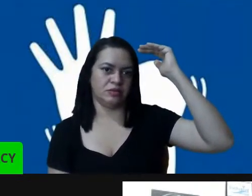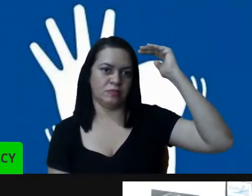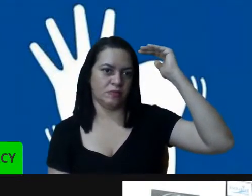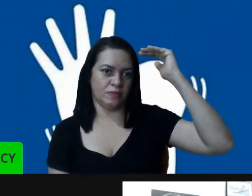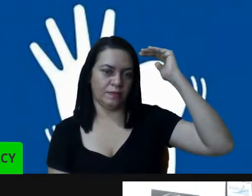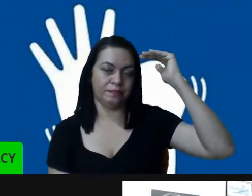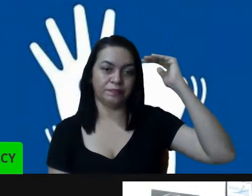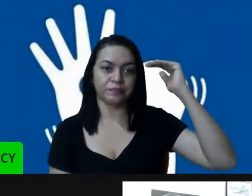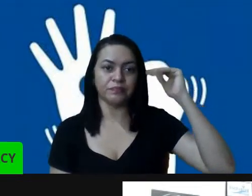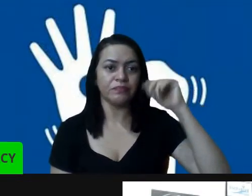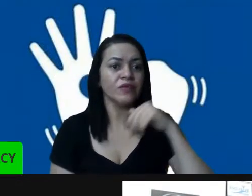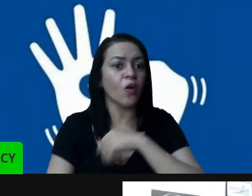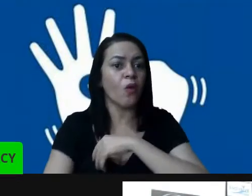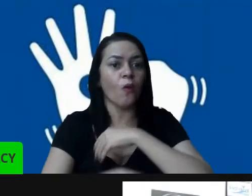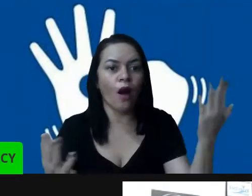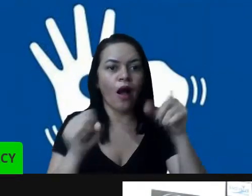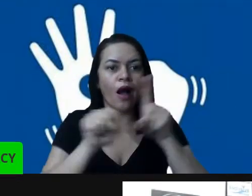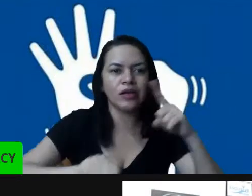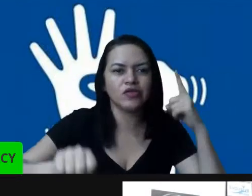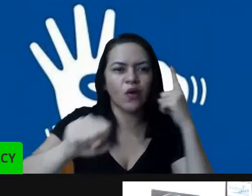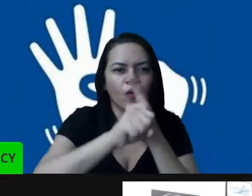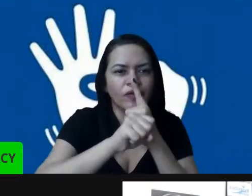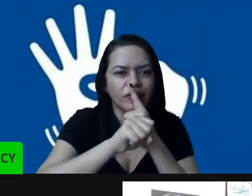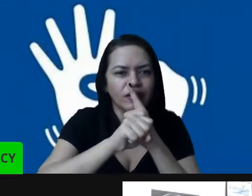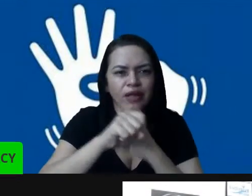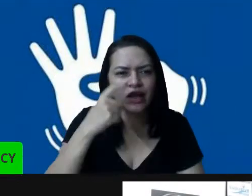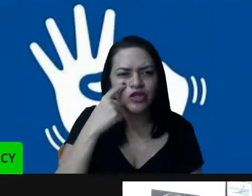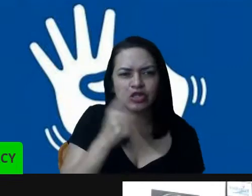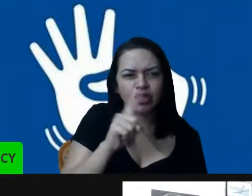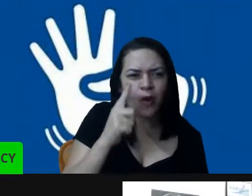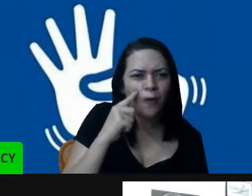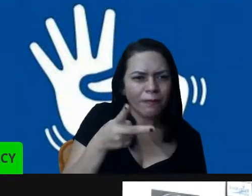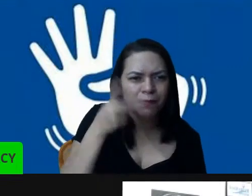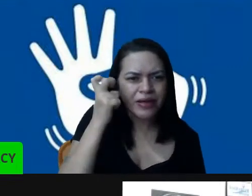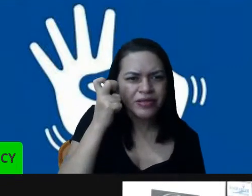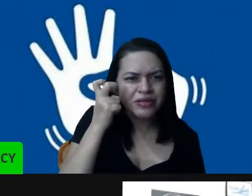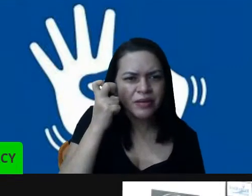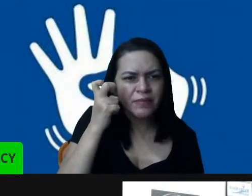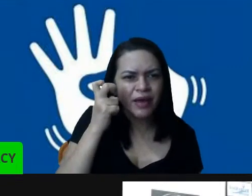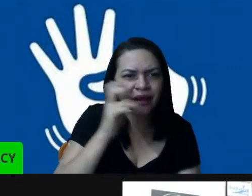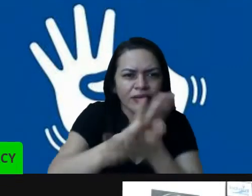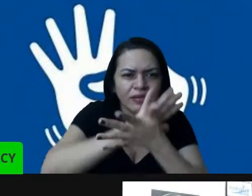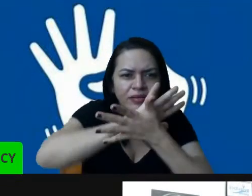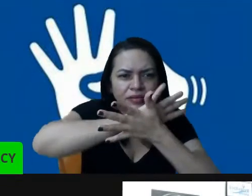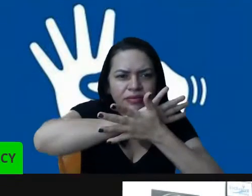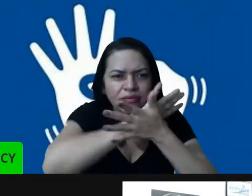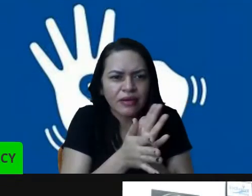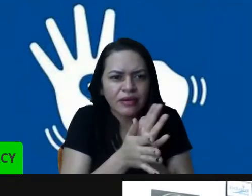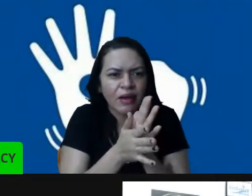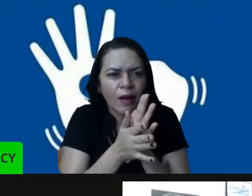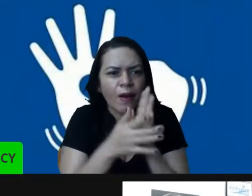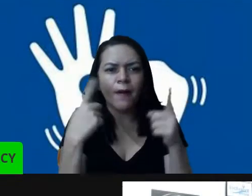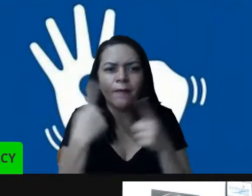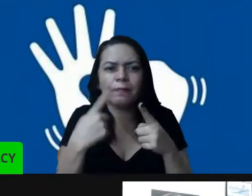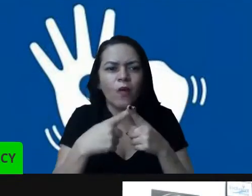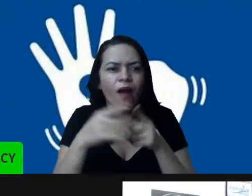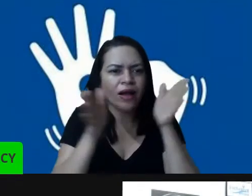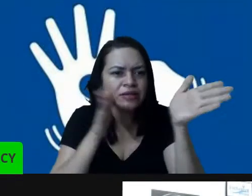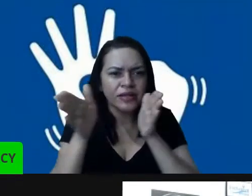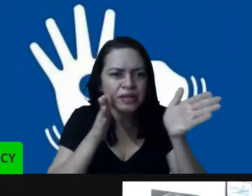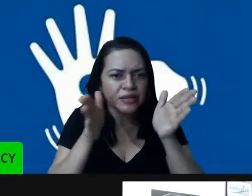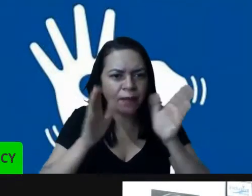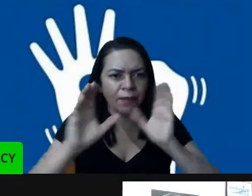sociedade não perceber que ele está sendo excludente quando ele não deixa chegar a informação para o outro, para o